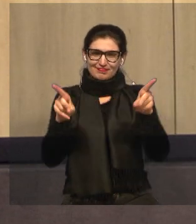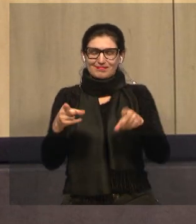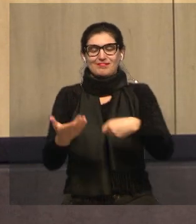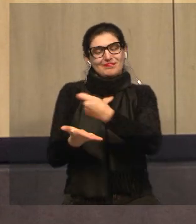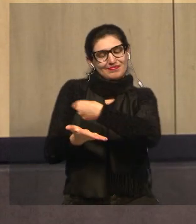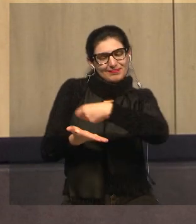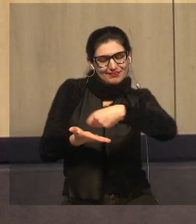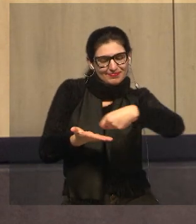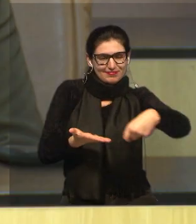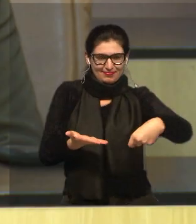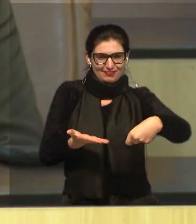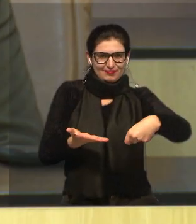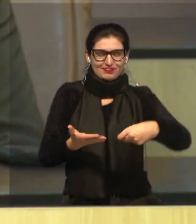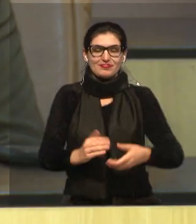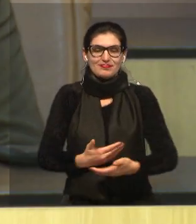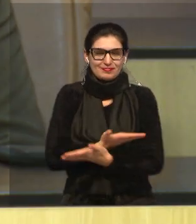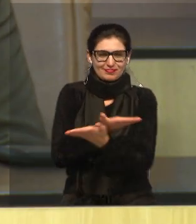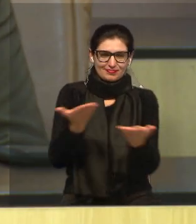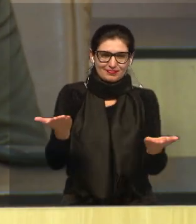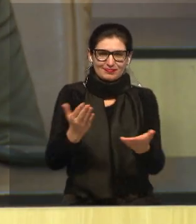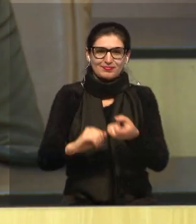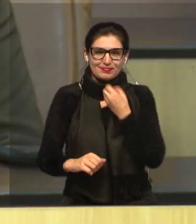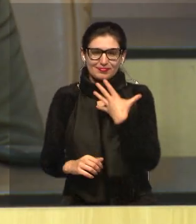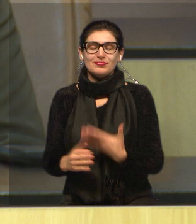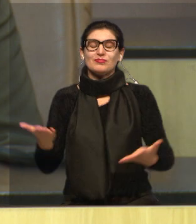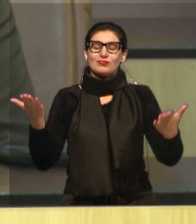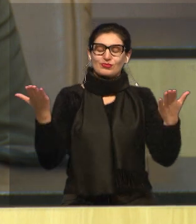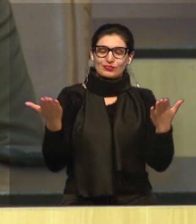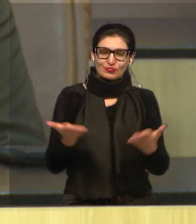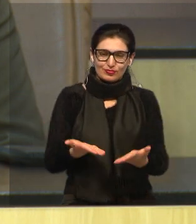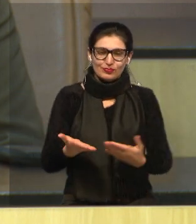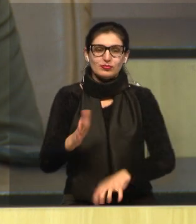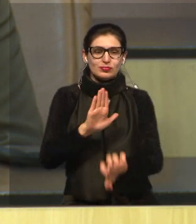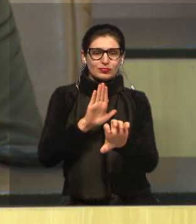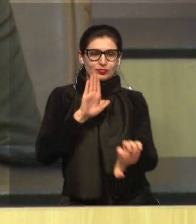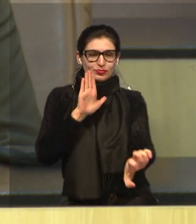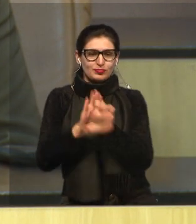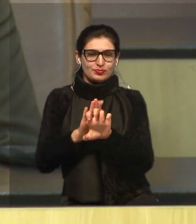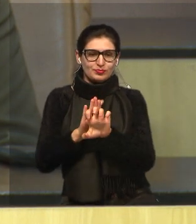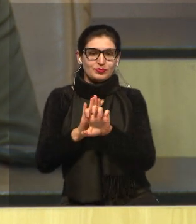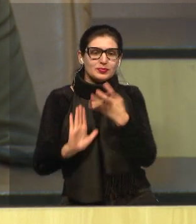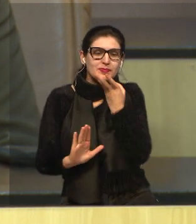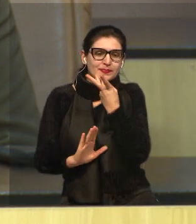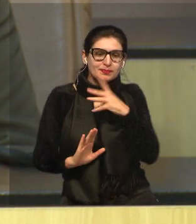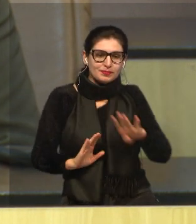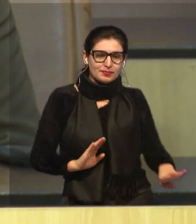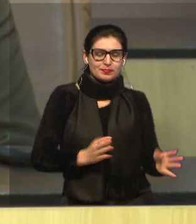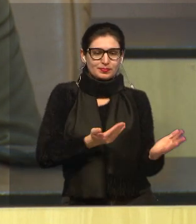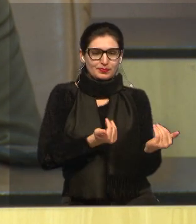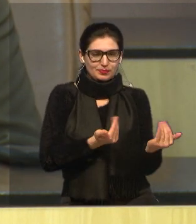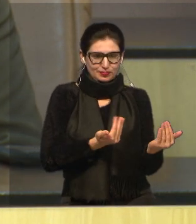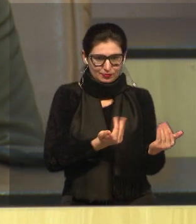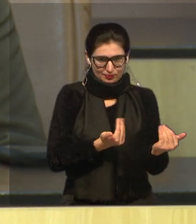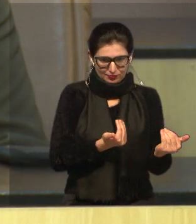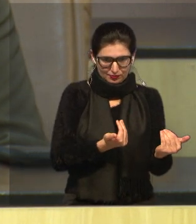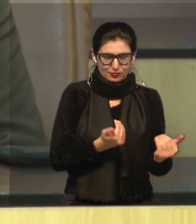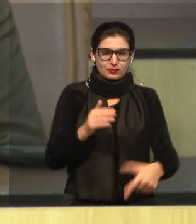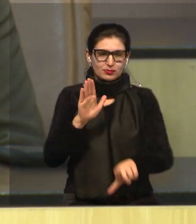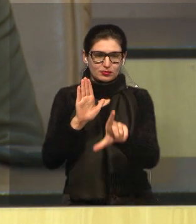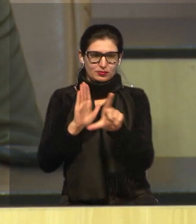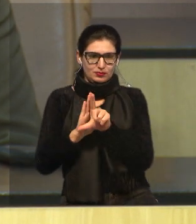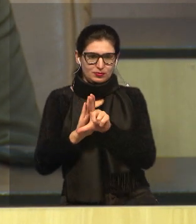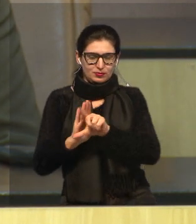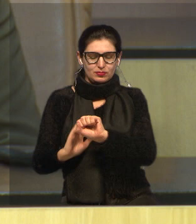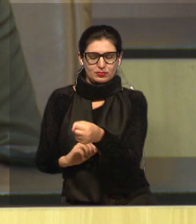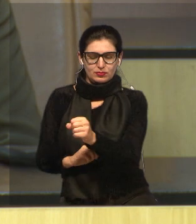para vocês. Bom, hoje, o Estatuto da Criança e do Adolescente, implantado através da Lei